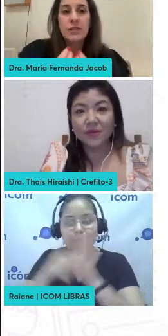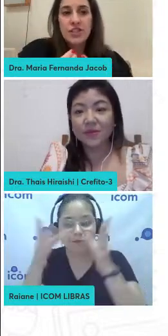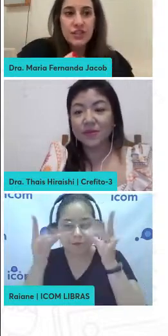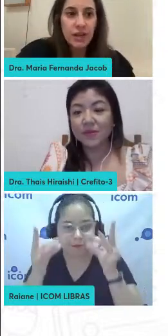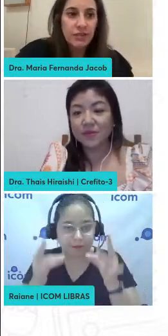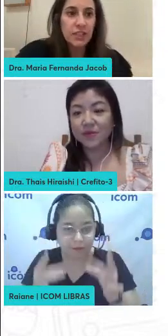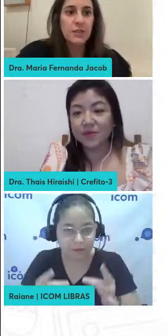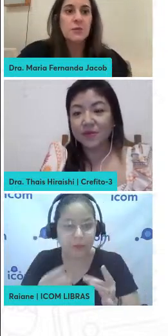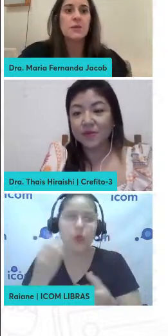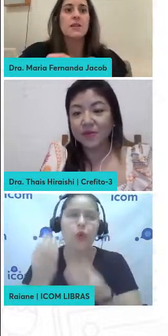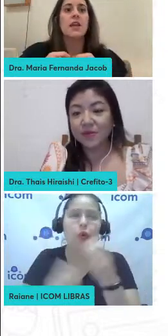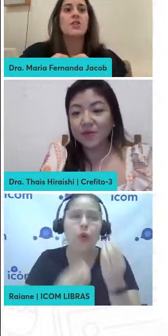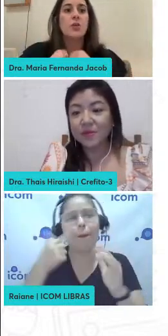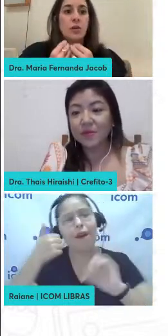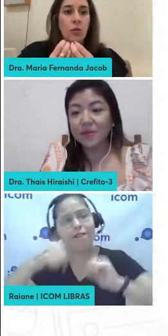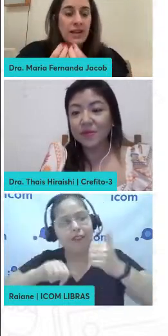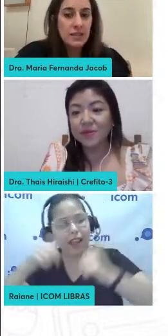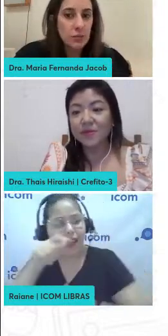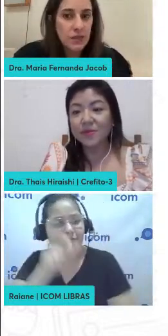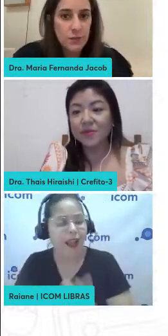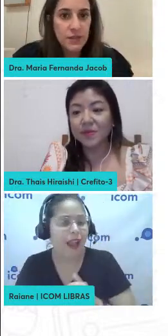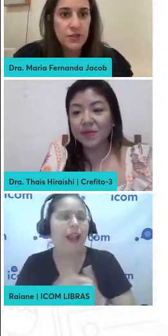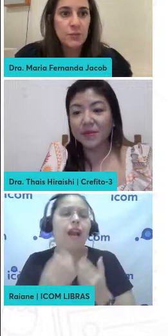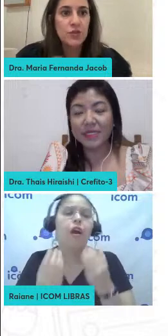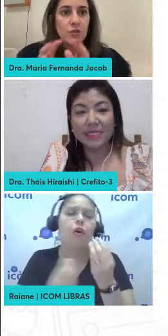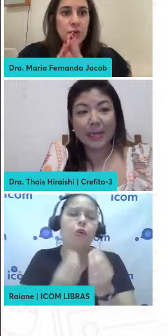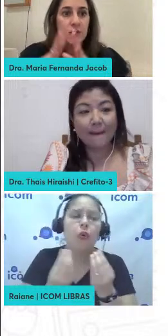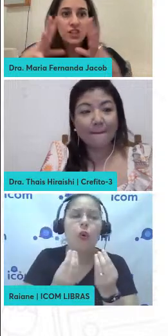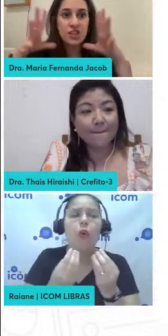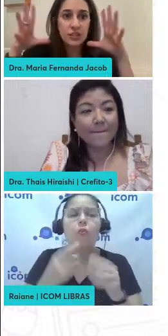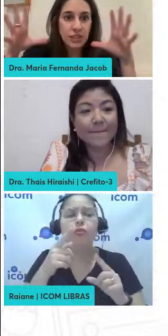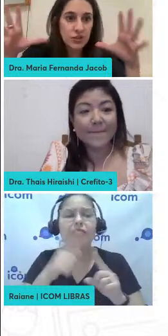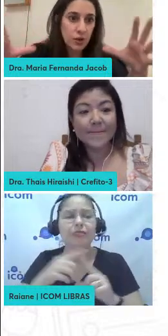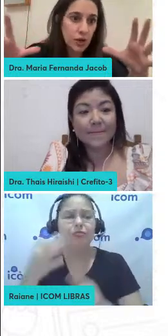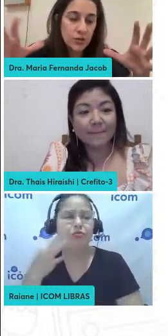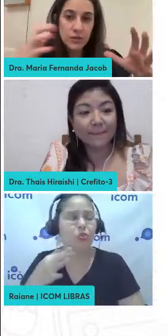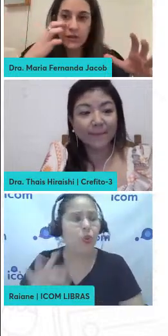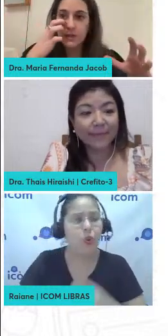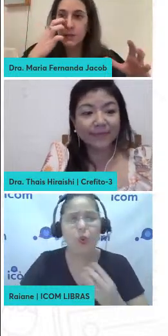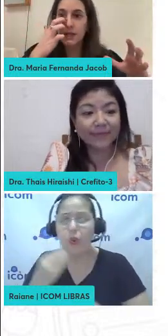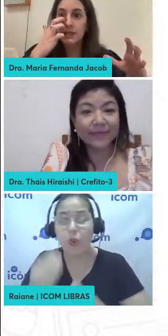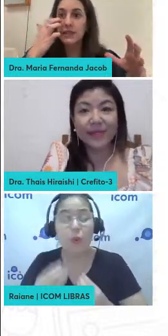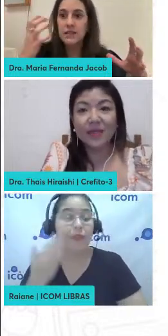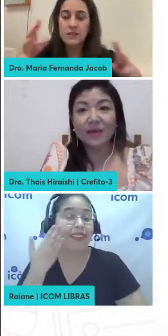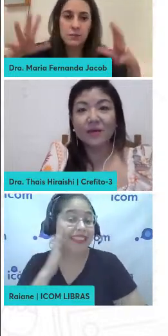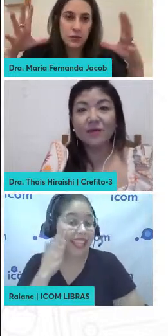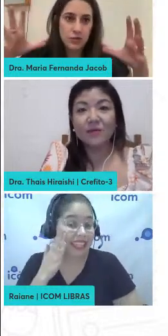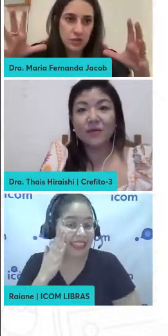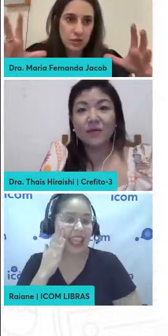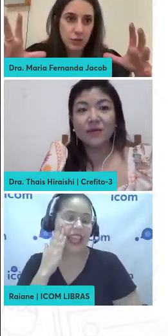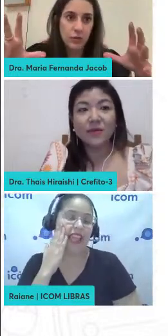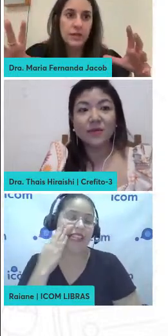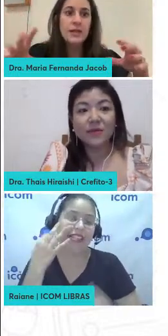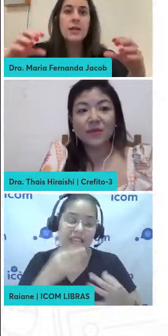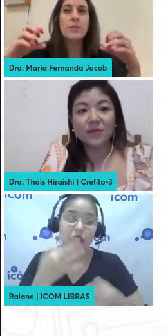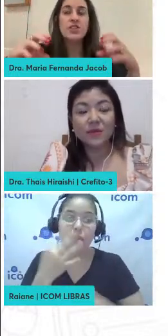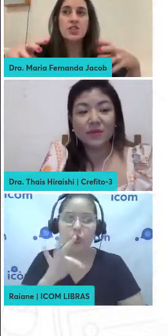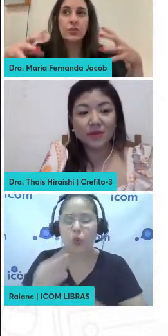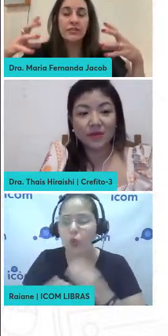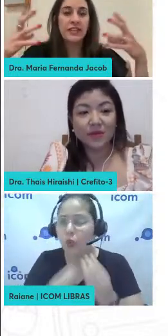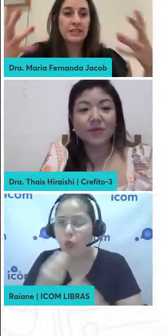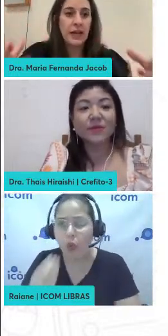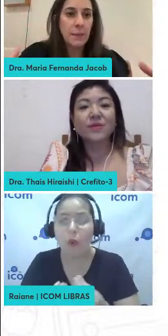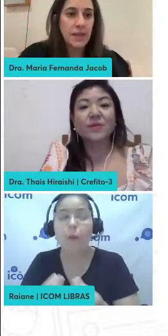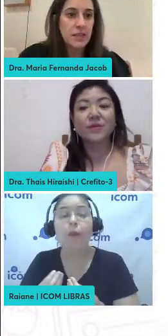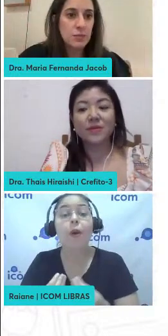Então, como que a gente vai avaliar nosso paciente? Quais são mesmo esses tipos de dor? Como que a gente entende todos esses mecanismos de dor para a